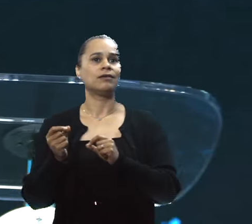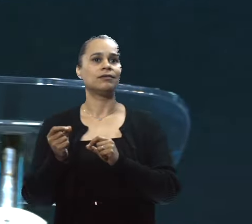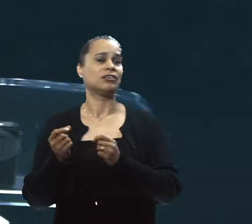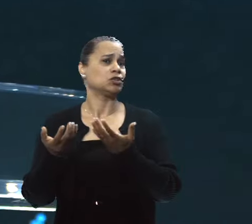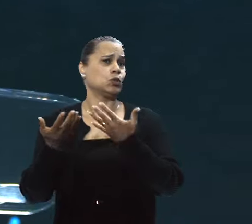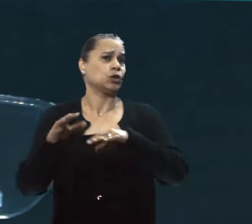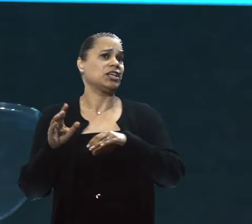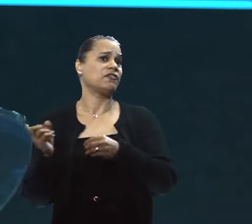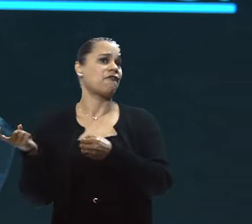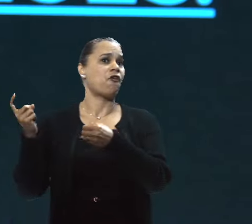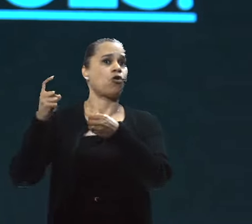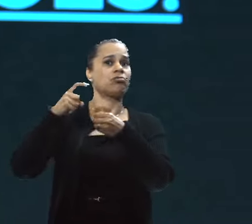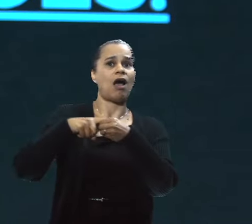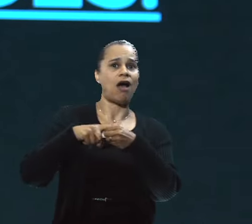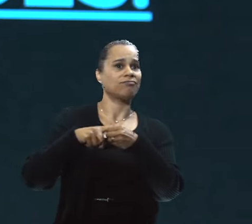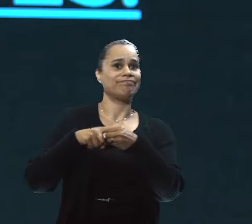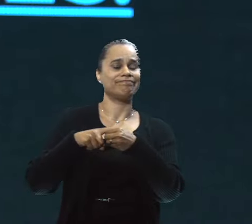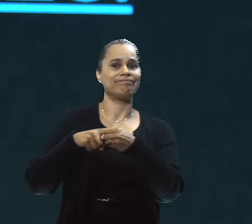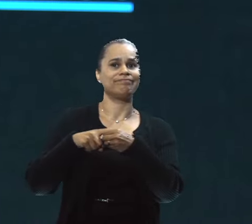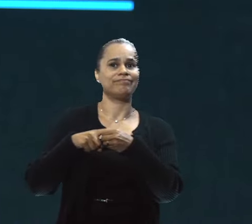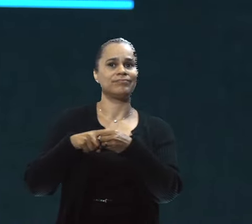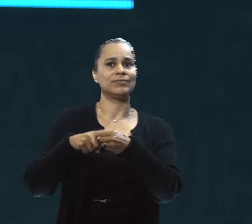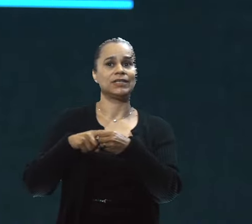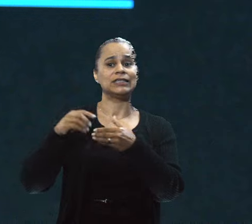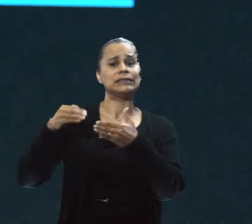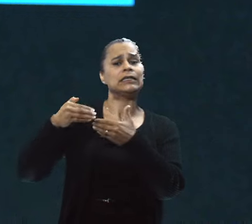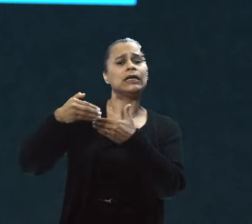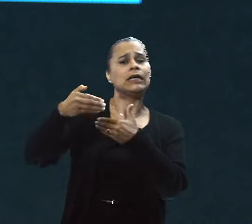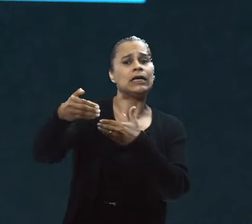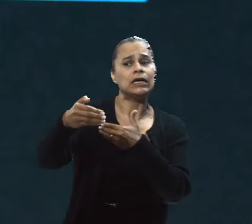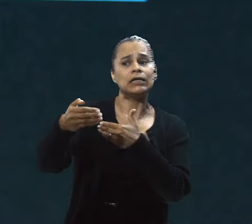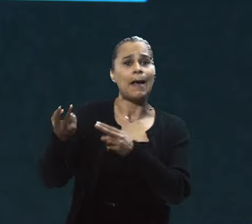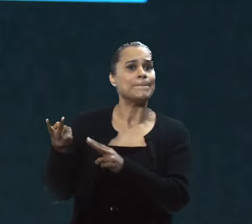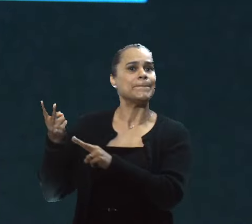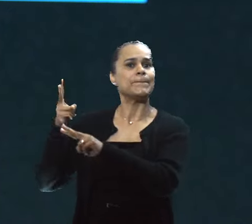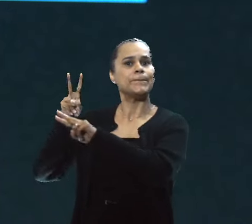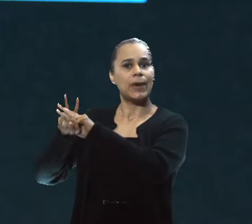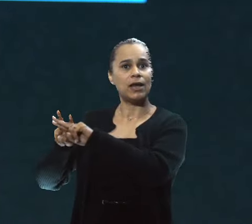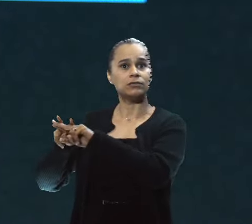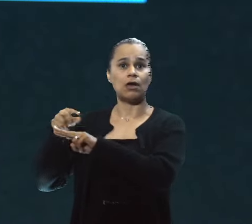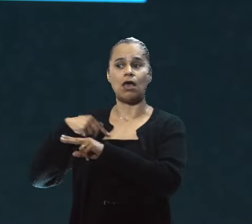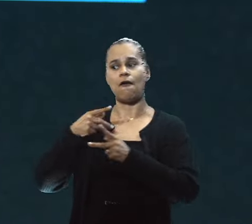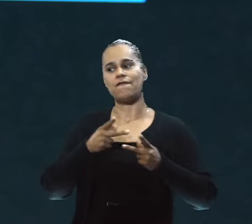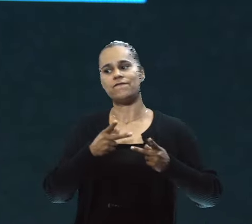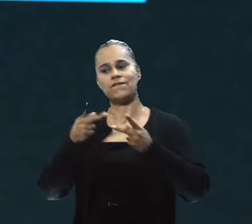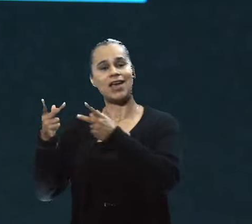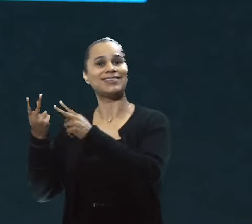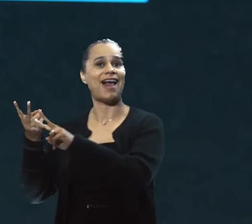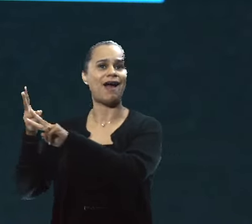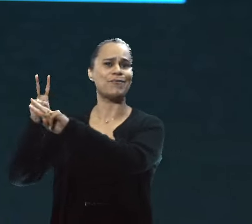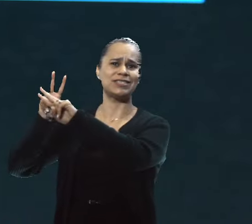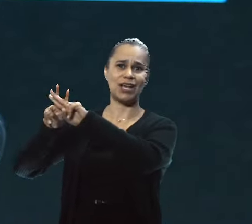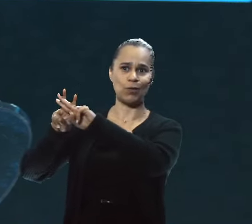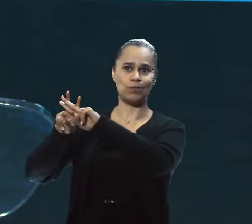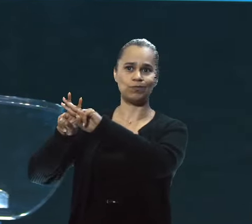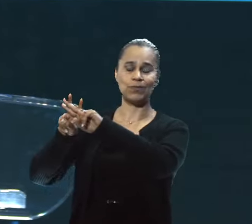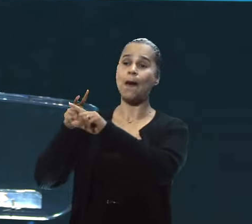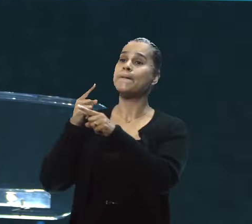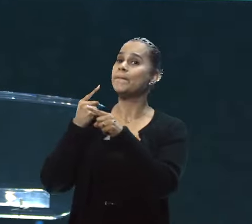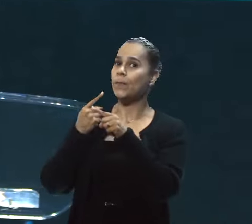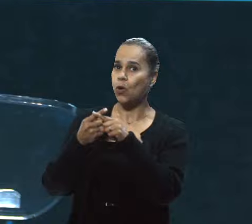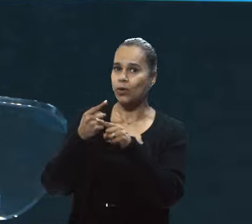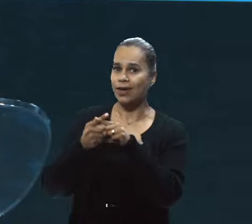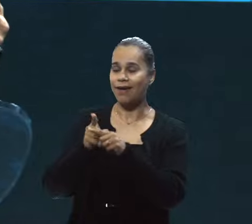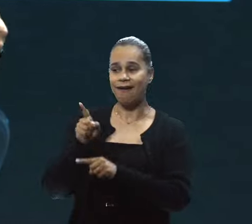atrás. E passado poucos dias, ele foi preso. Eu fui visitá-lo depois na cadeia. Por quê?